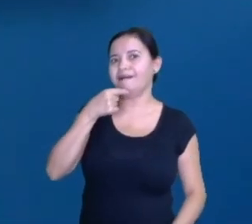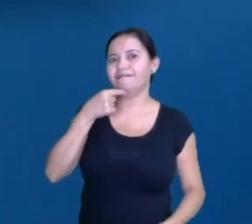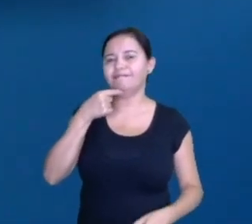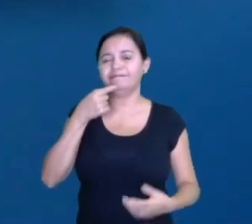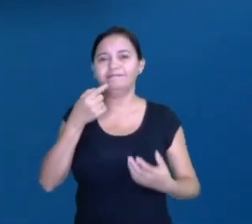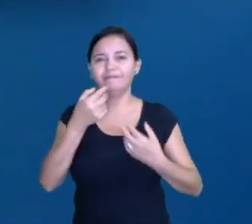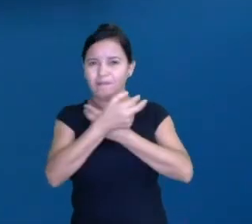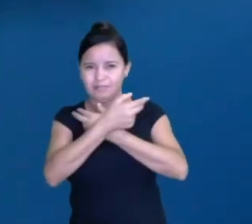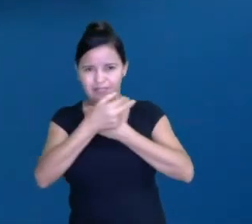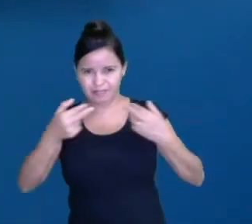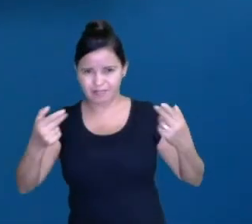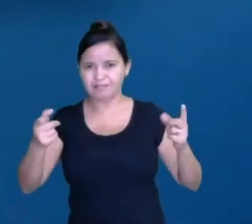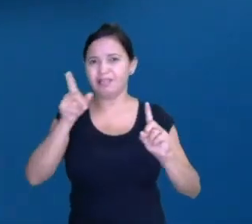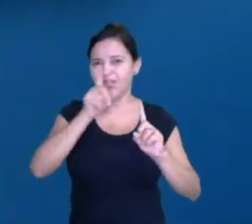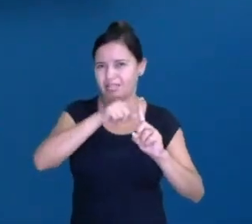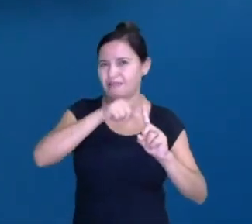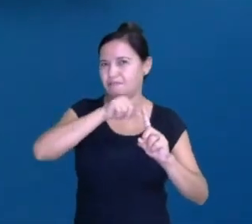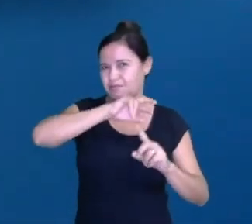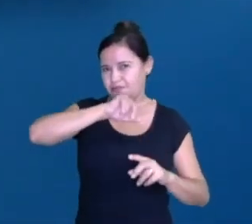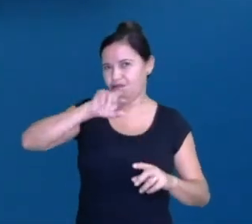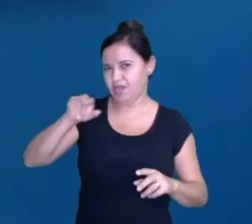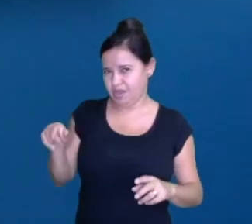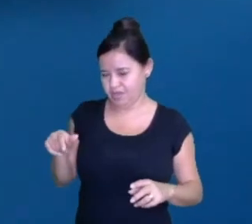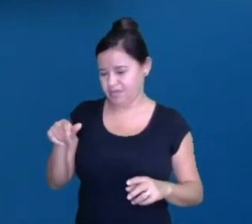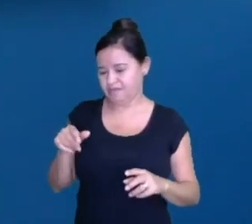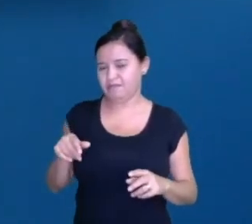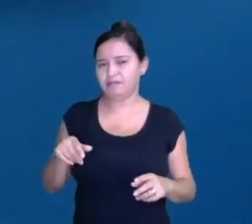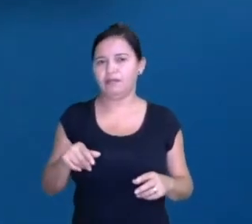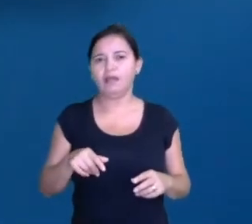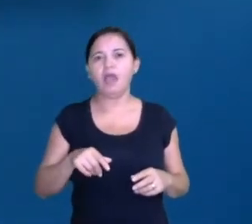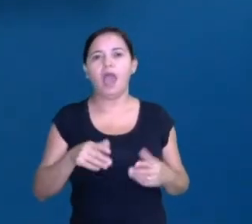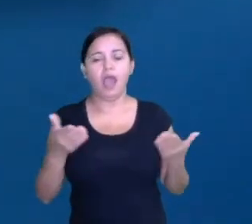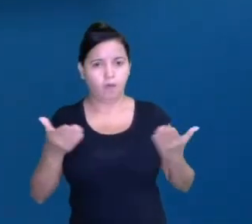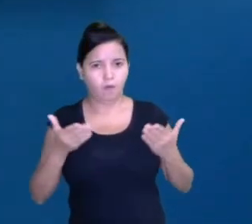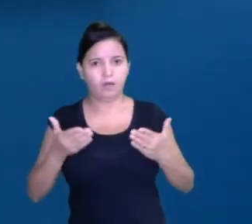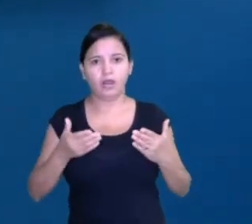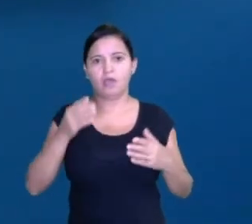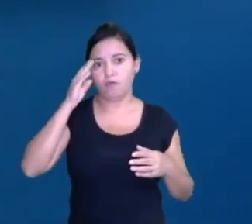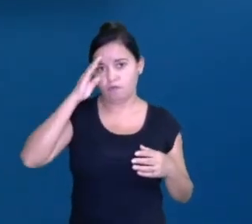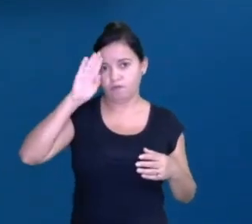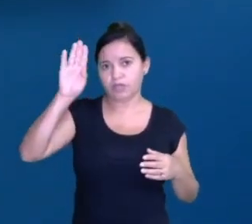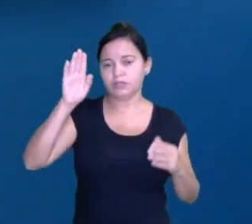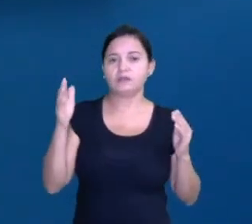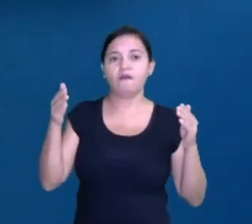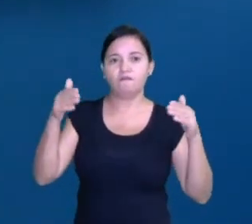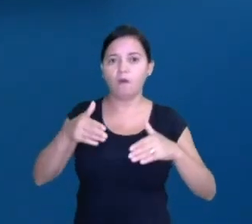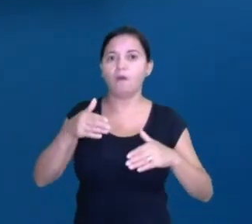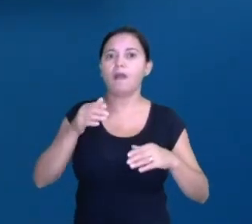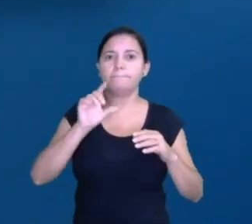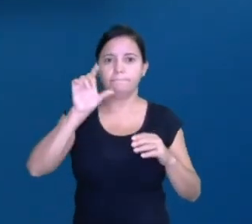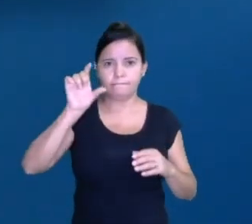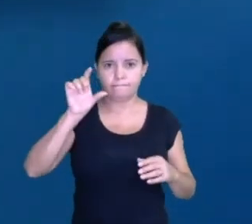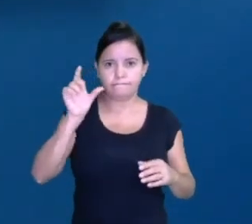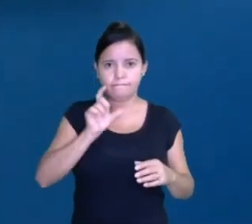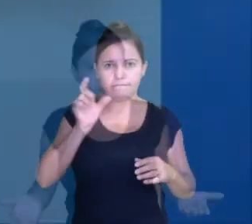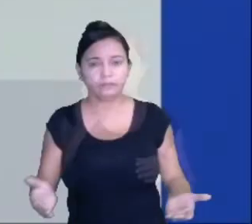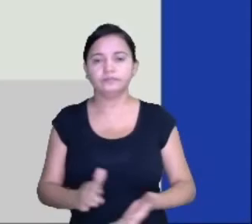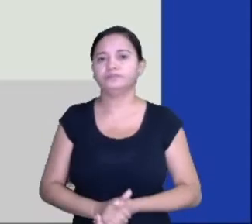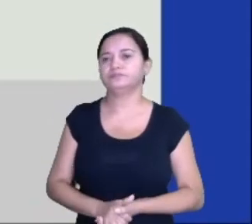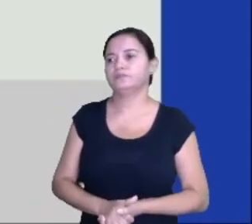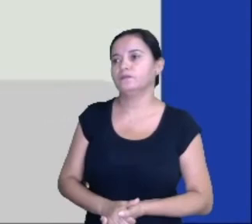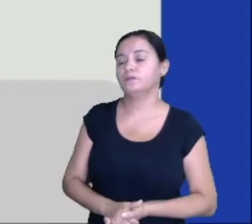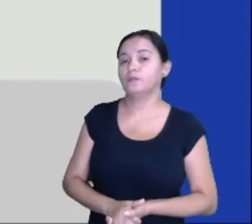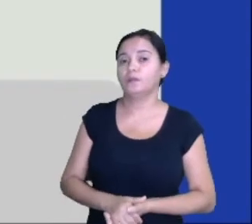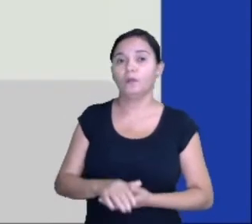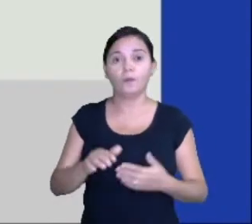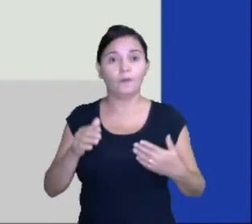anticoncepcionais, existem vários tipos, mas eu estou falando aqui, enfatizando, os anticoncepcionais a partir da ideia da pílula, tá? Então, quando a